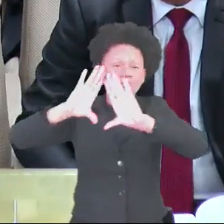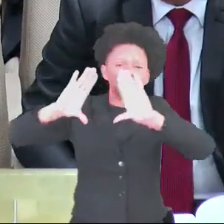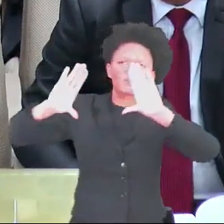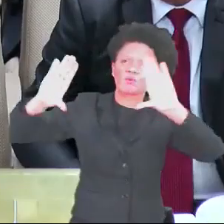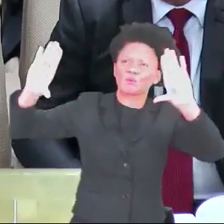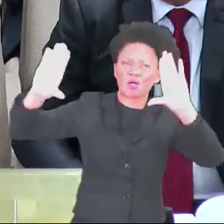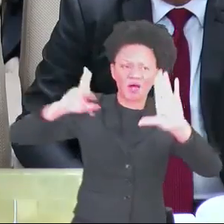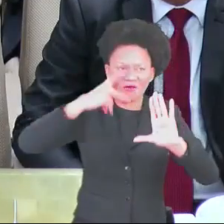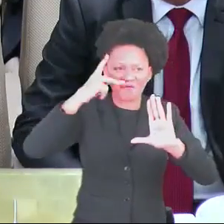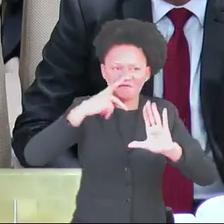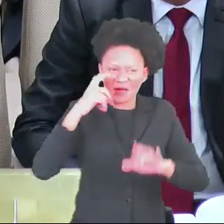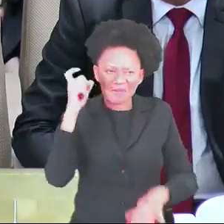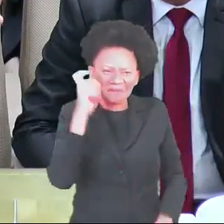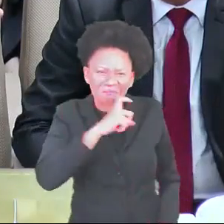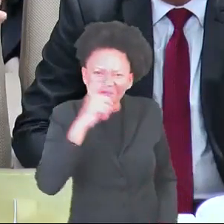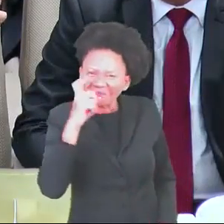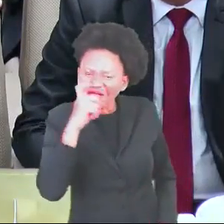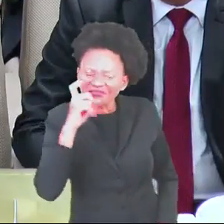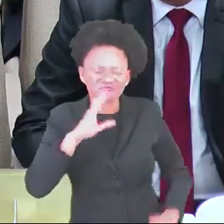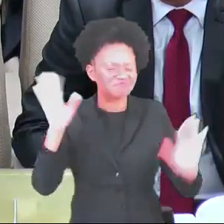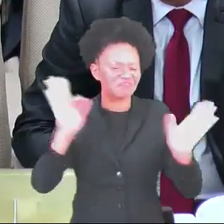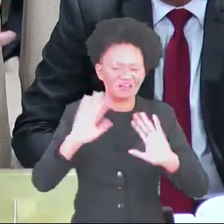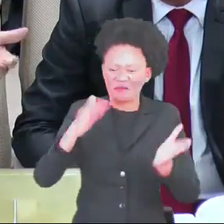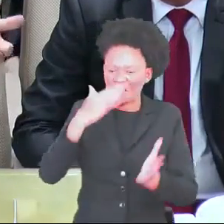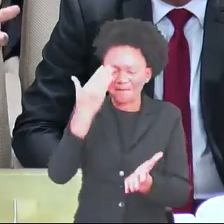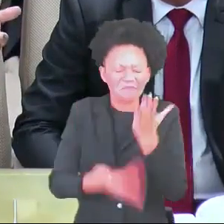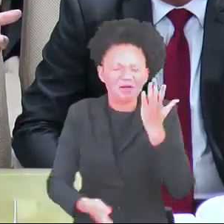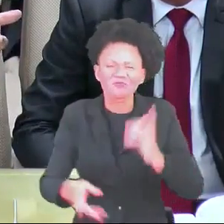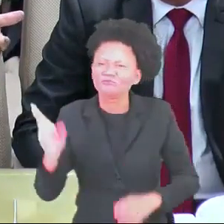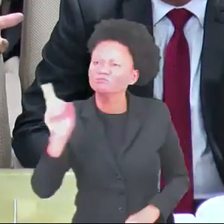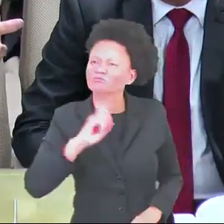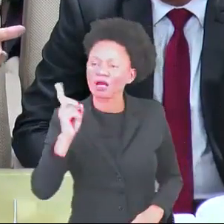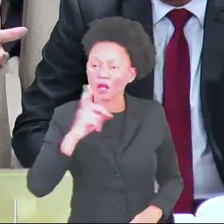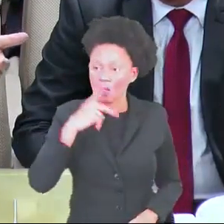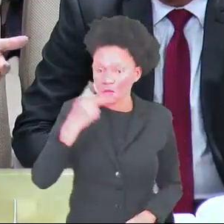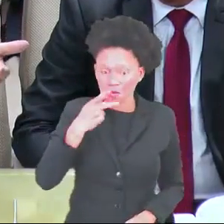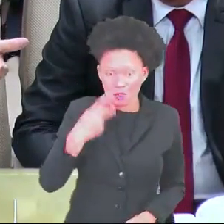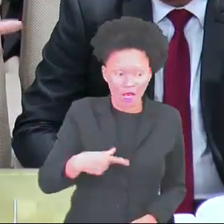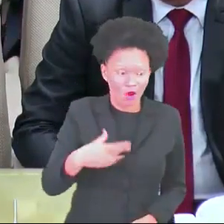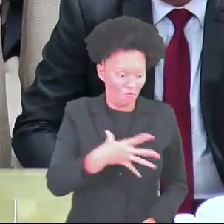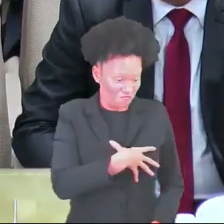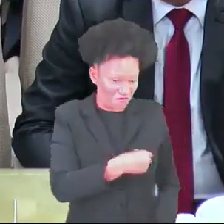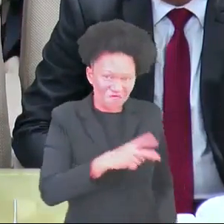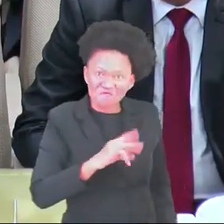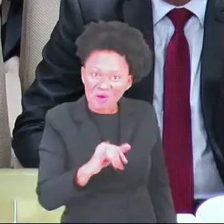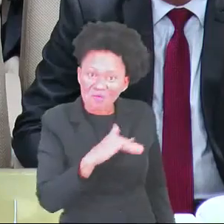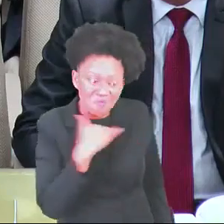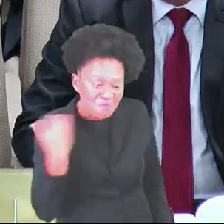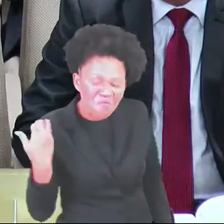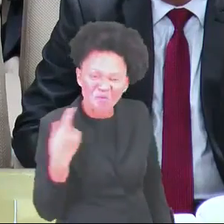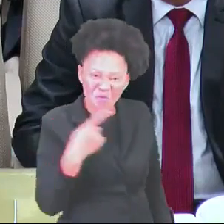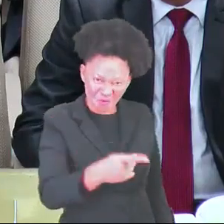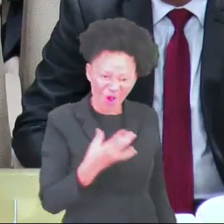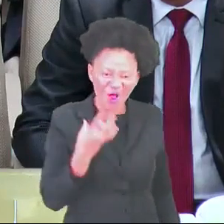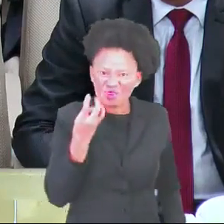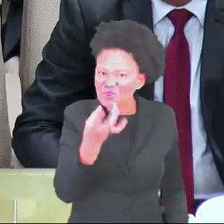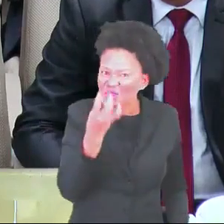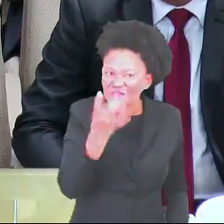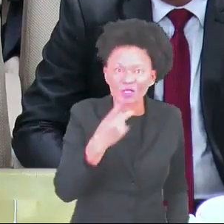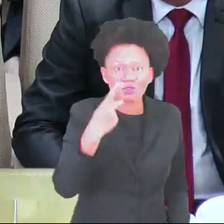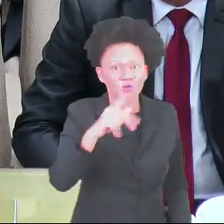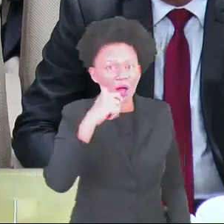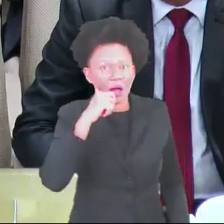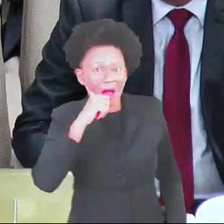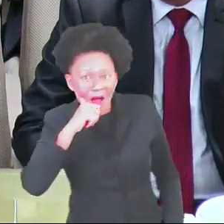eles não falam de mentira, eles não falam de derrota, eles não falam que o seu filho vai morrer nas drogas, eles não falam que a sua mãe, ou